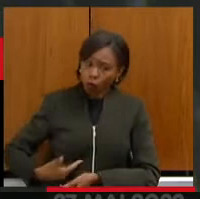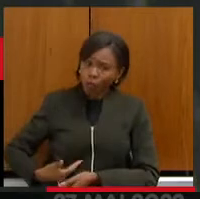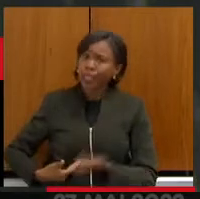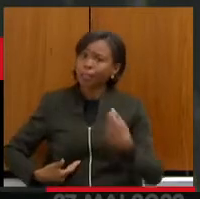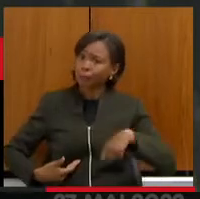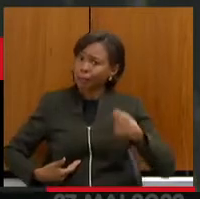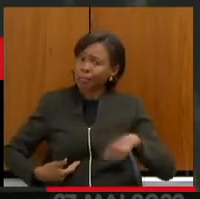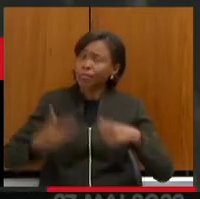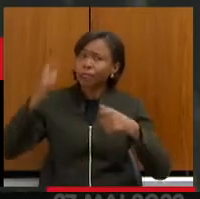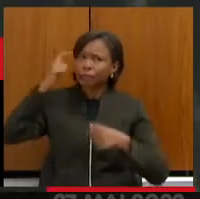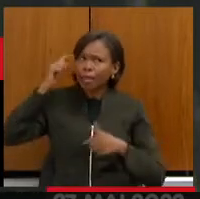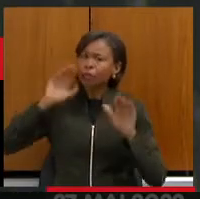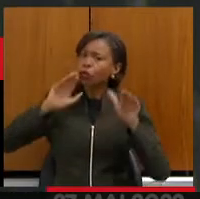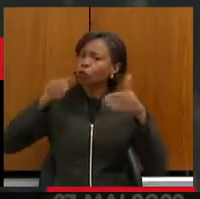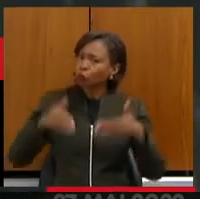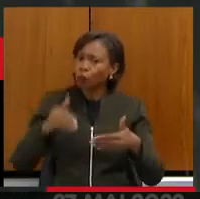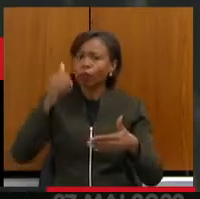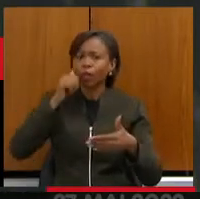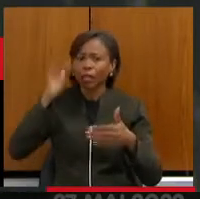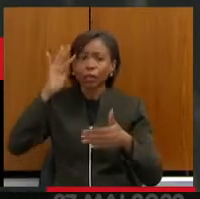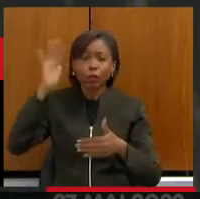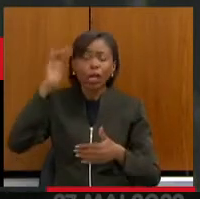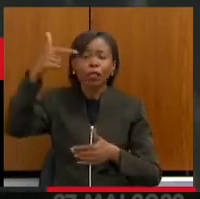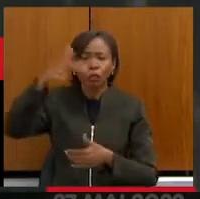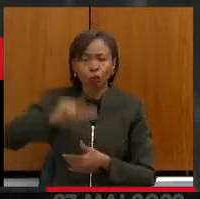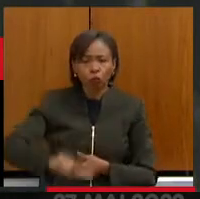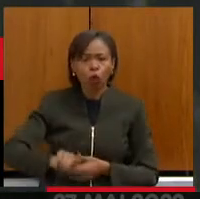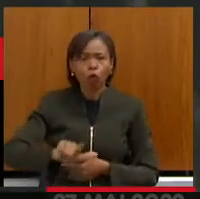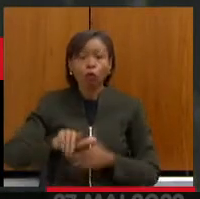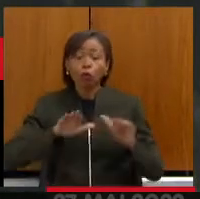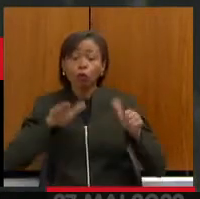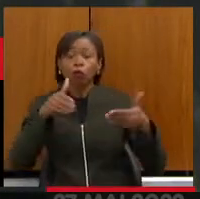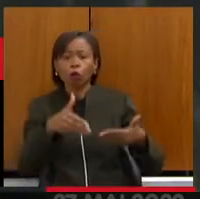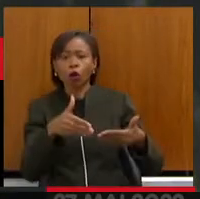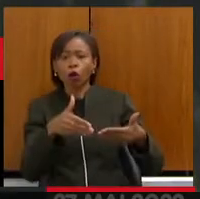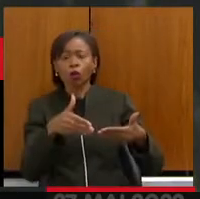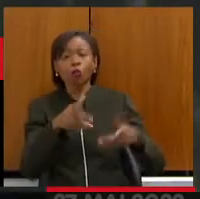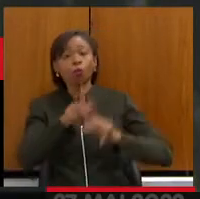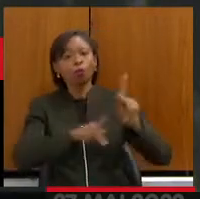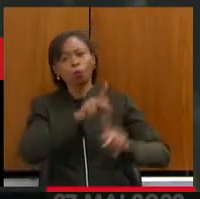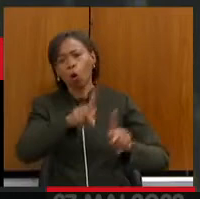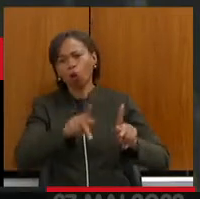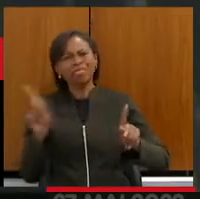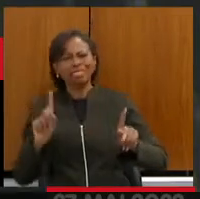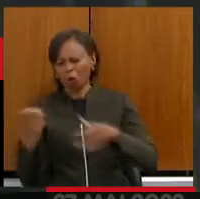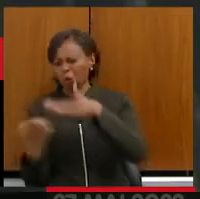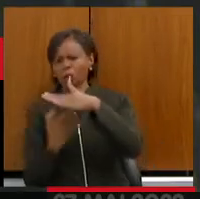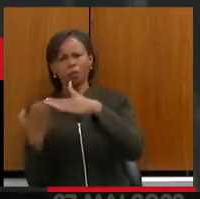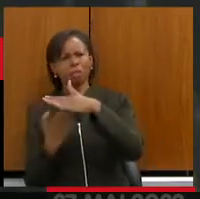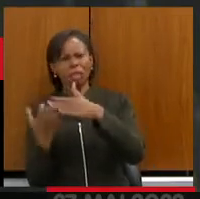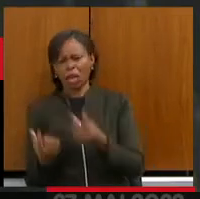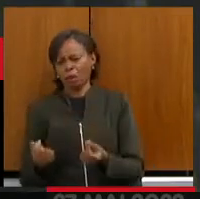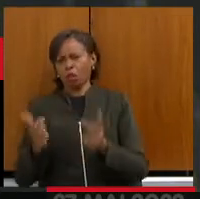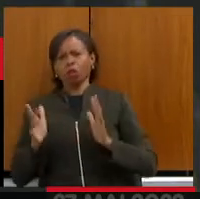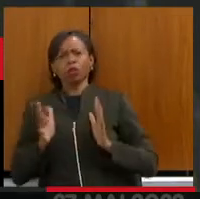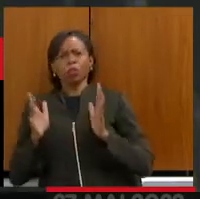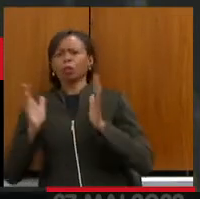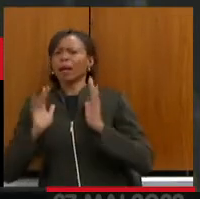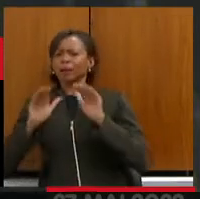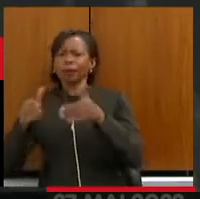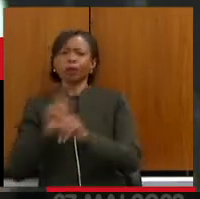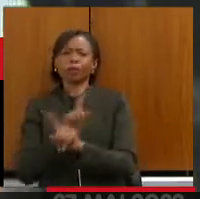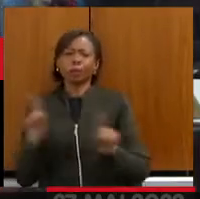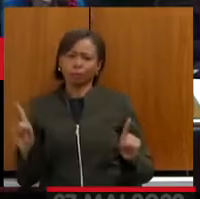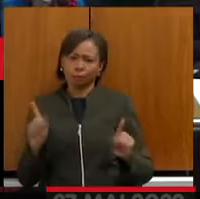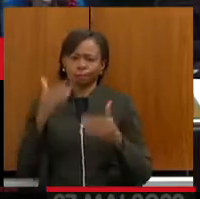voltar a sonhar e que faça para o povo e não para os empresários não para os milionários como nós temos enfrentado aqui no estado de Minas Gerais